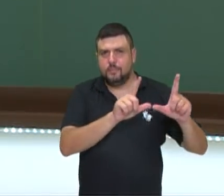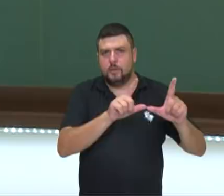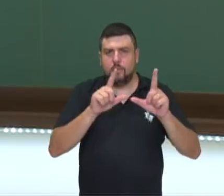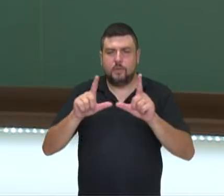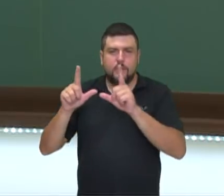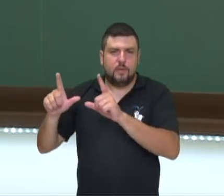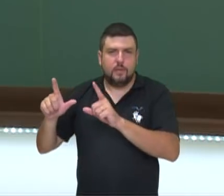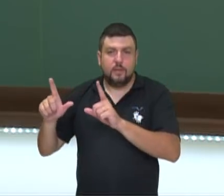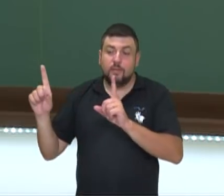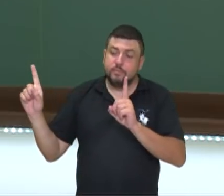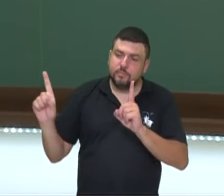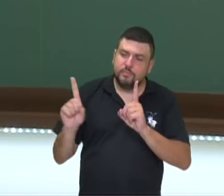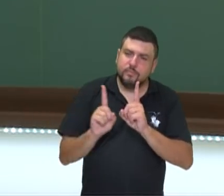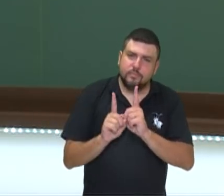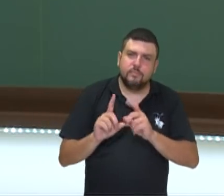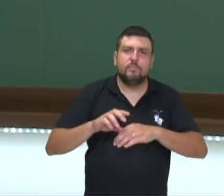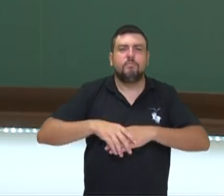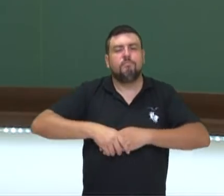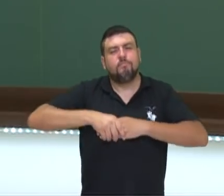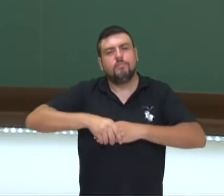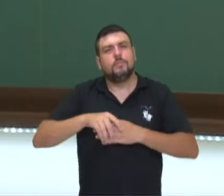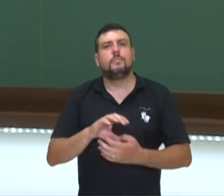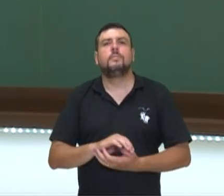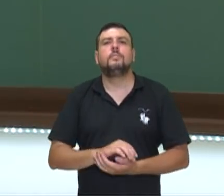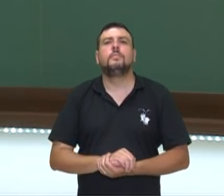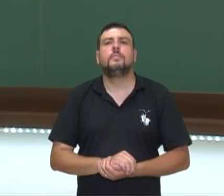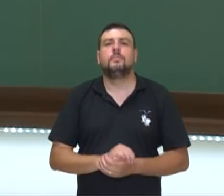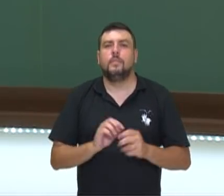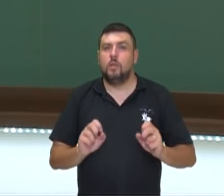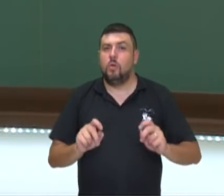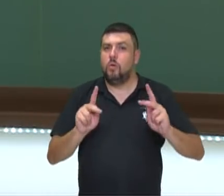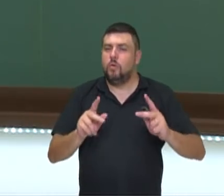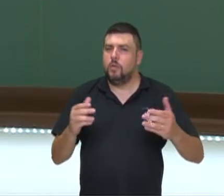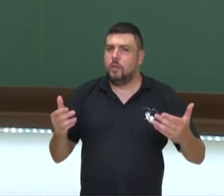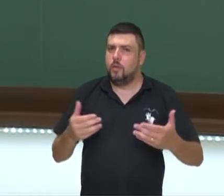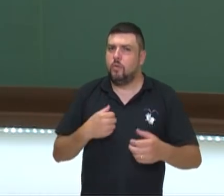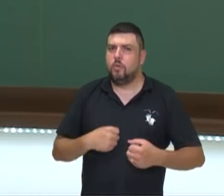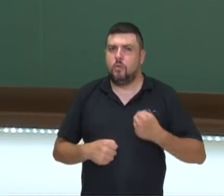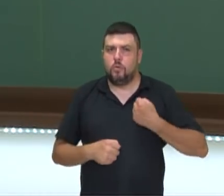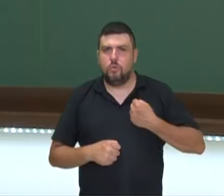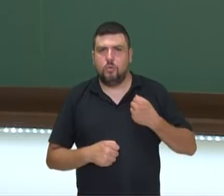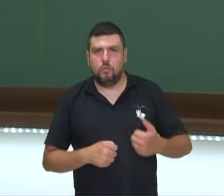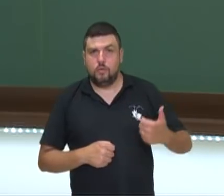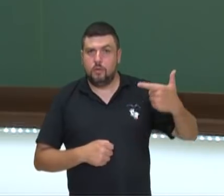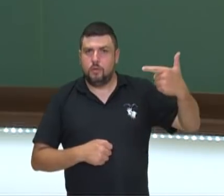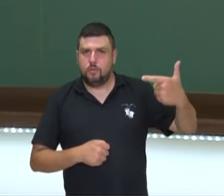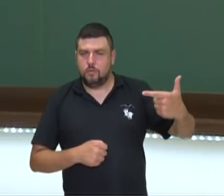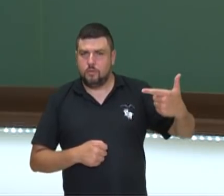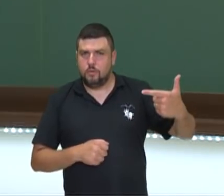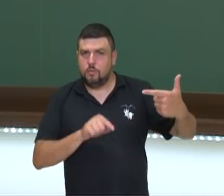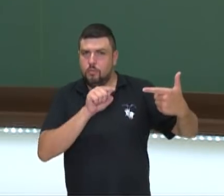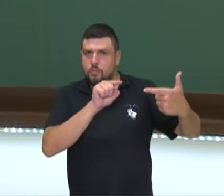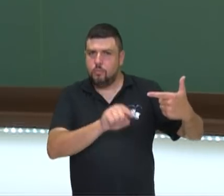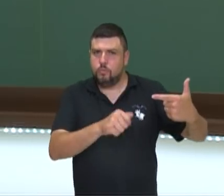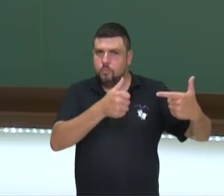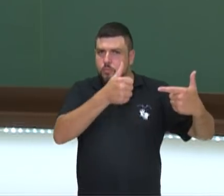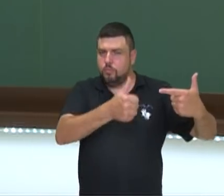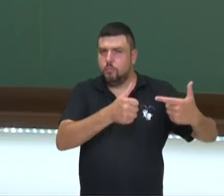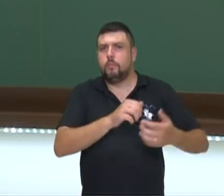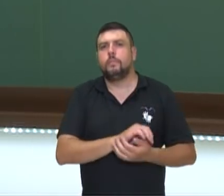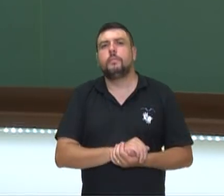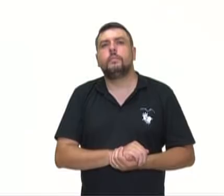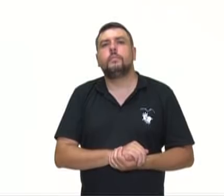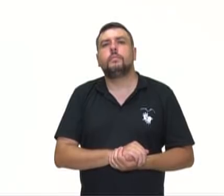cumprimentando ele, tá bom? Beleza, coloque aí no caderno de vocês agora o número 2.1 e eu quero que vocês respondam aqui,